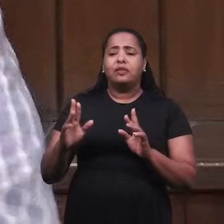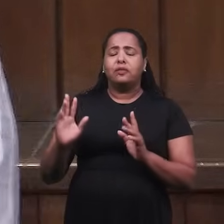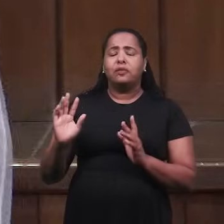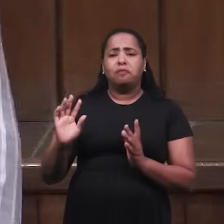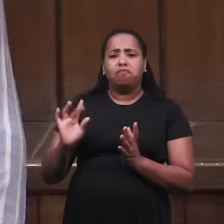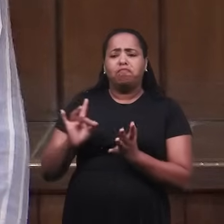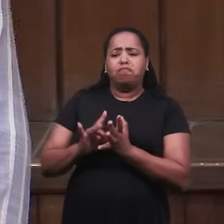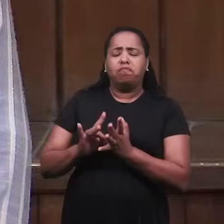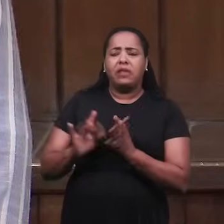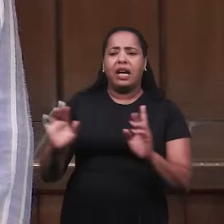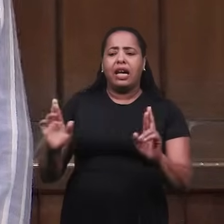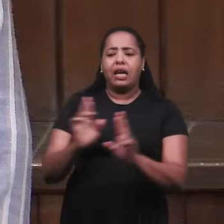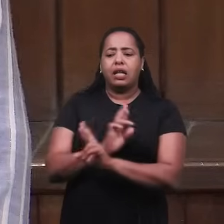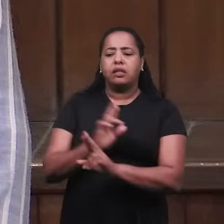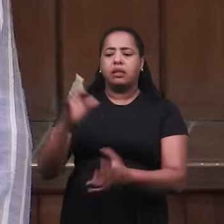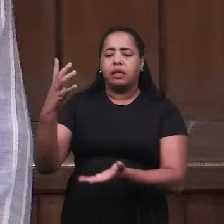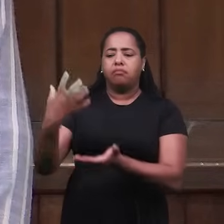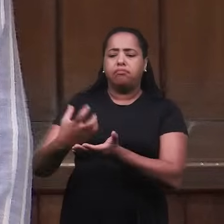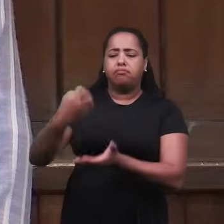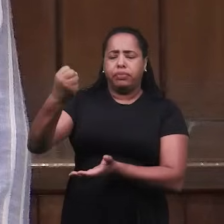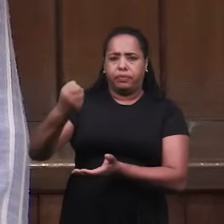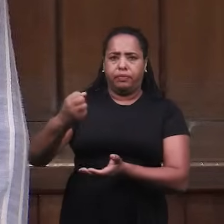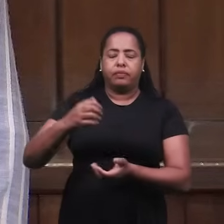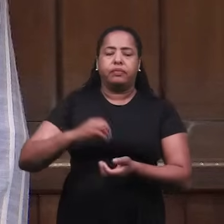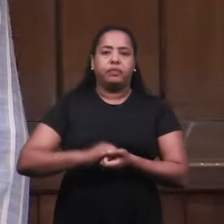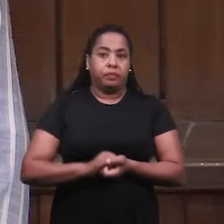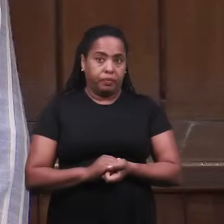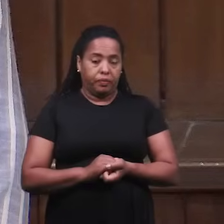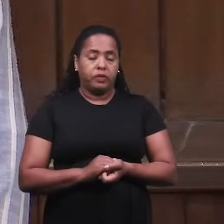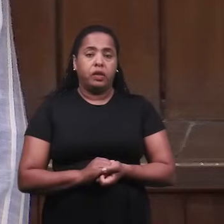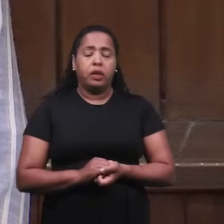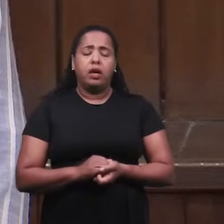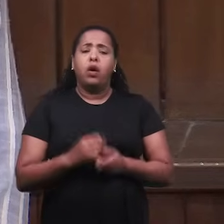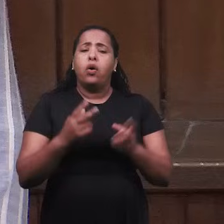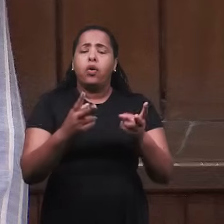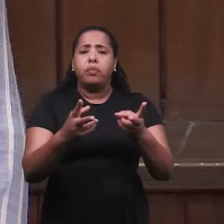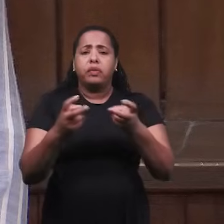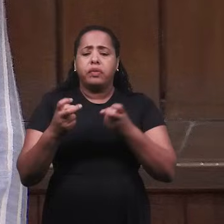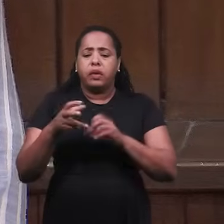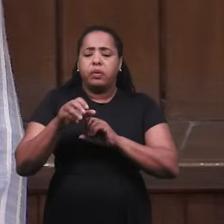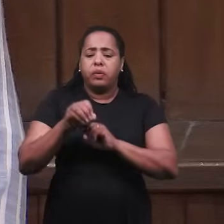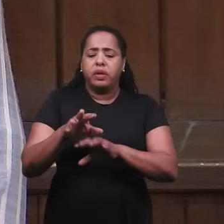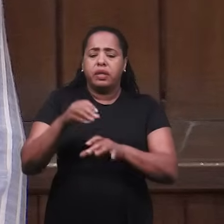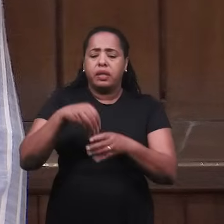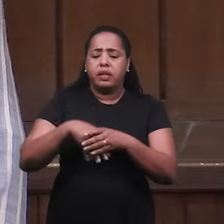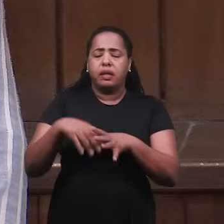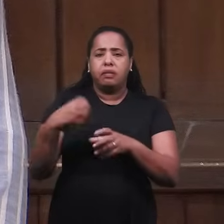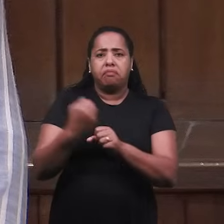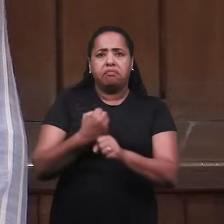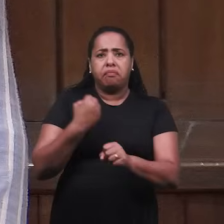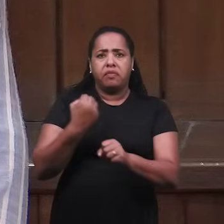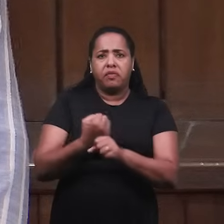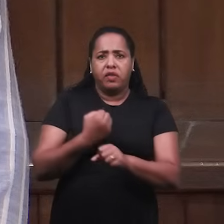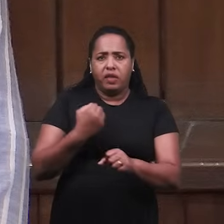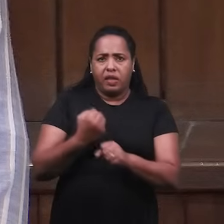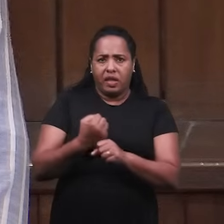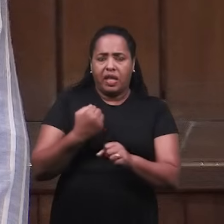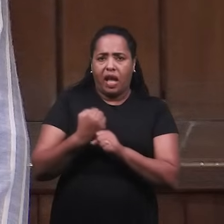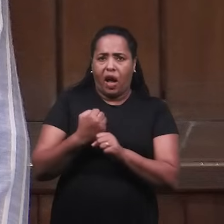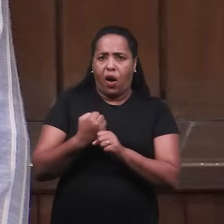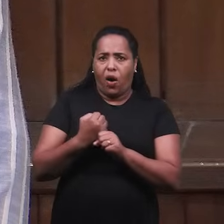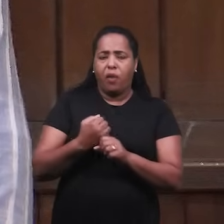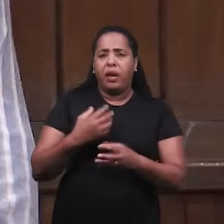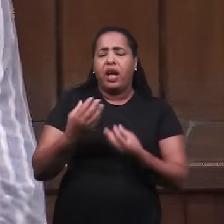arrebatamento. Nós podemos observar que os ensinos na obra, ele é de forma